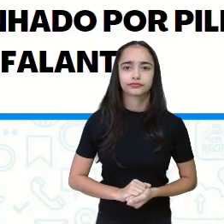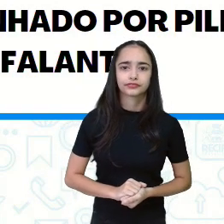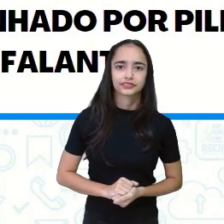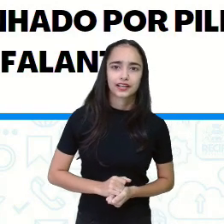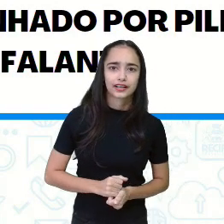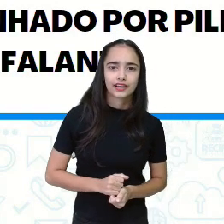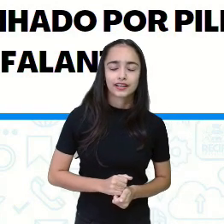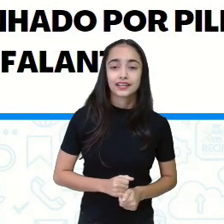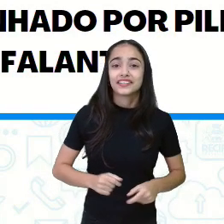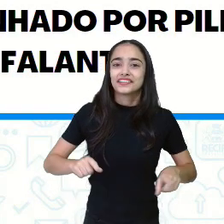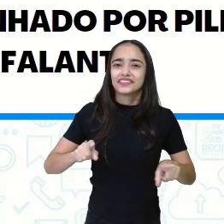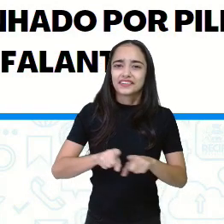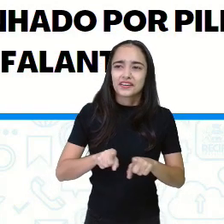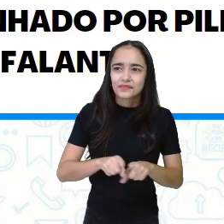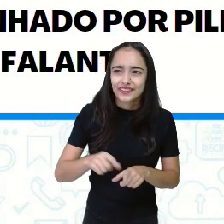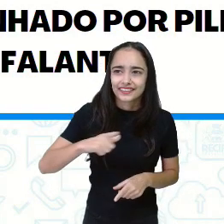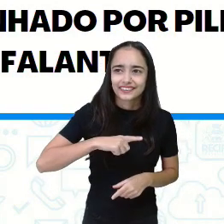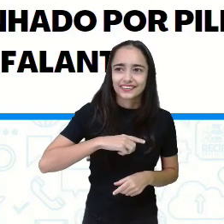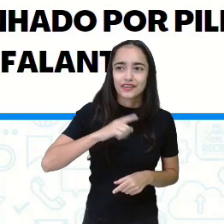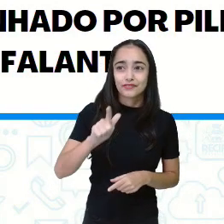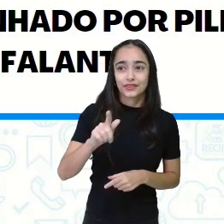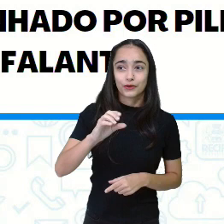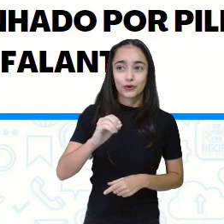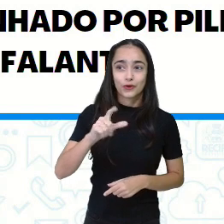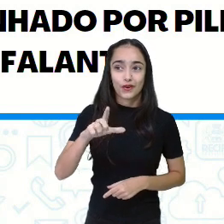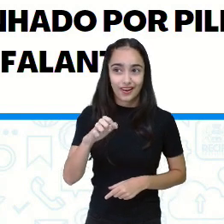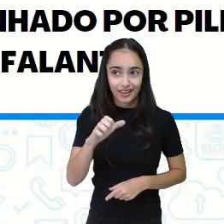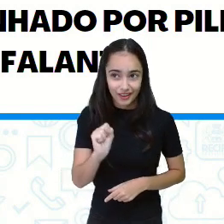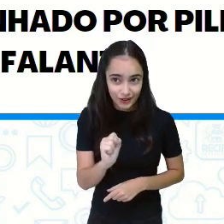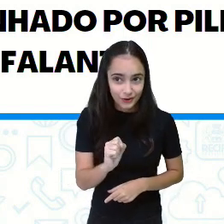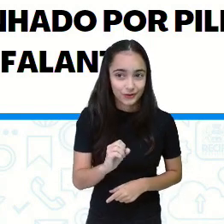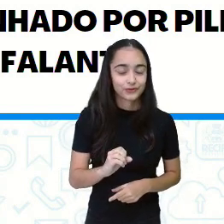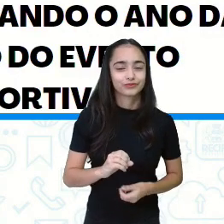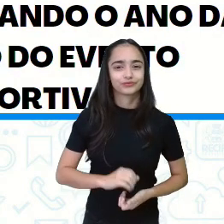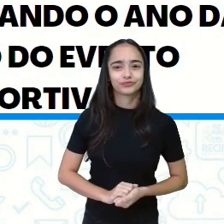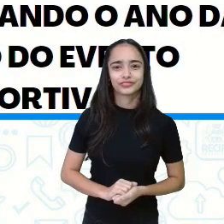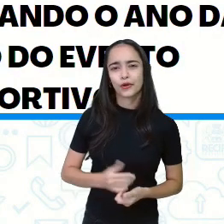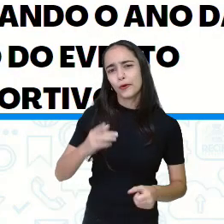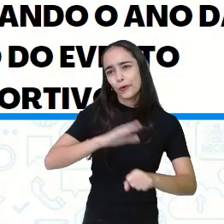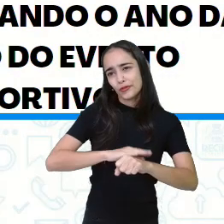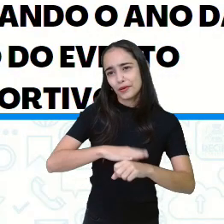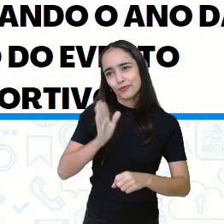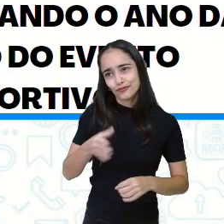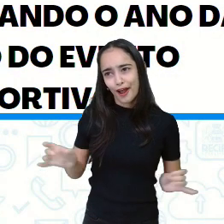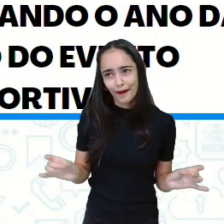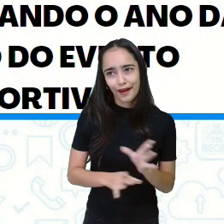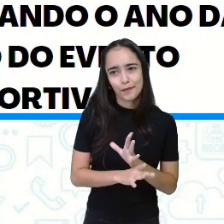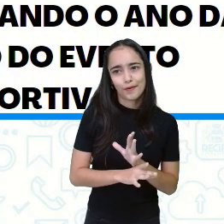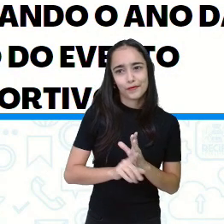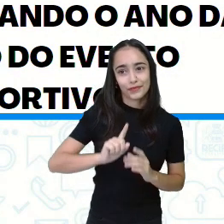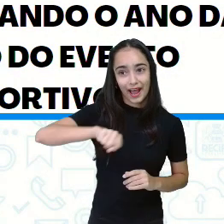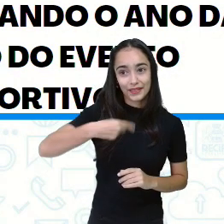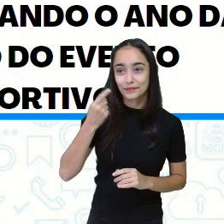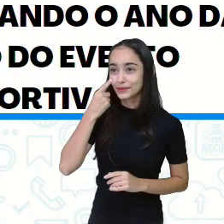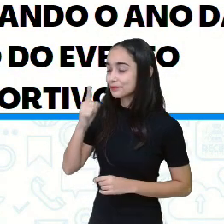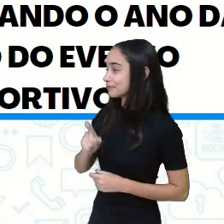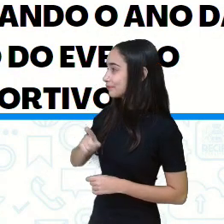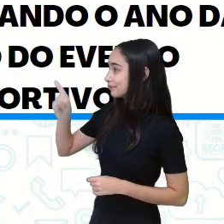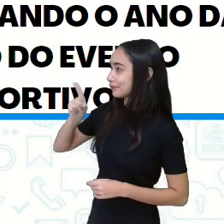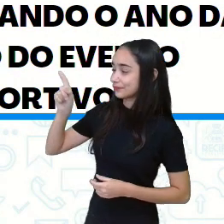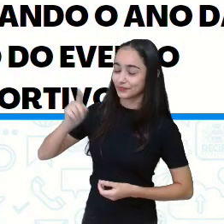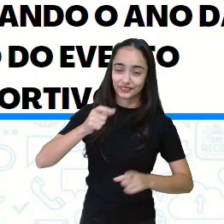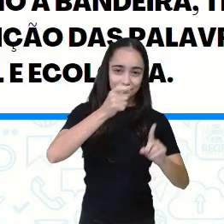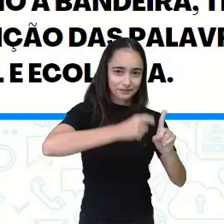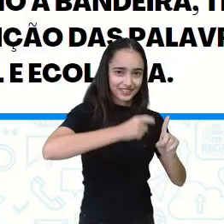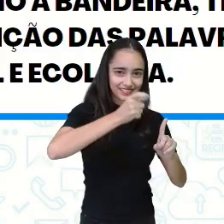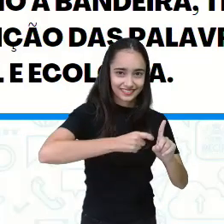Japão. O Goleo, e o tempo está acabando, gente, que foi na Copa 2006. Em 2010, o Zakumi,